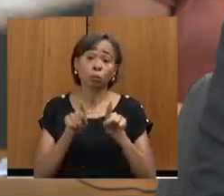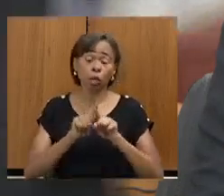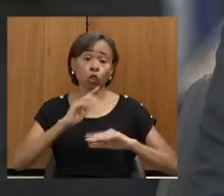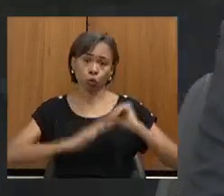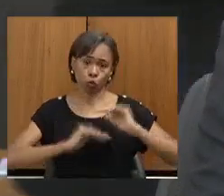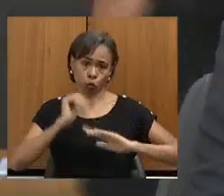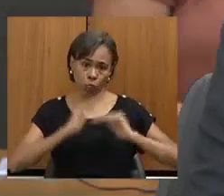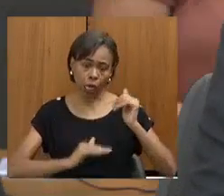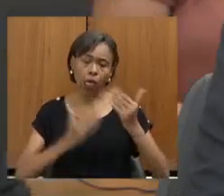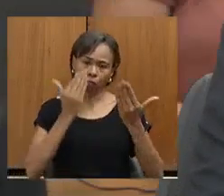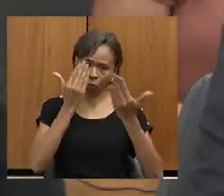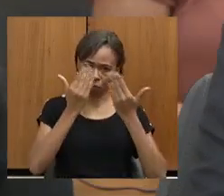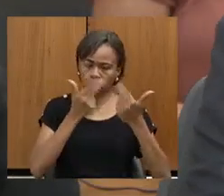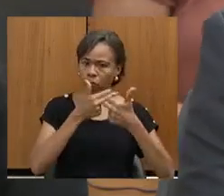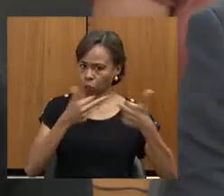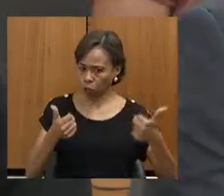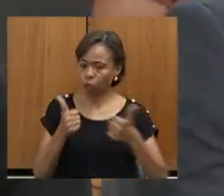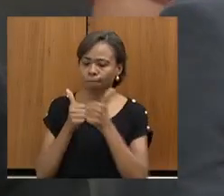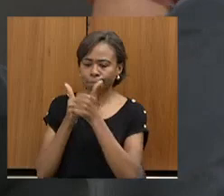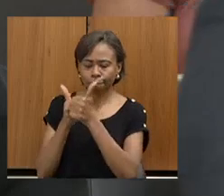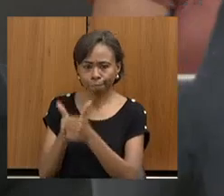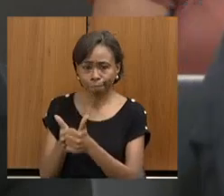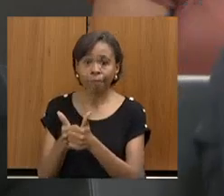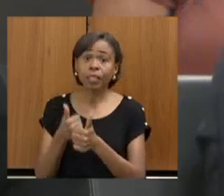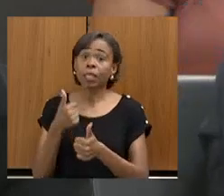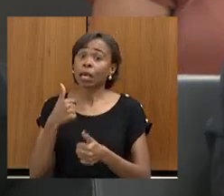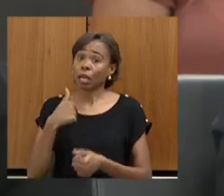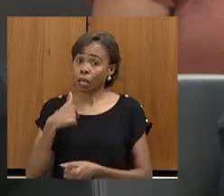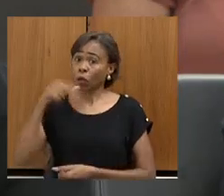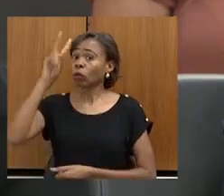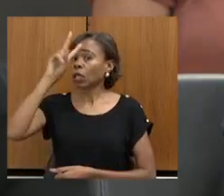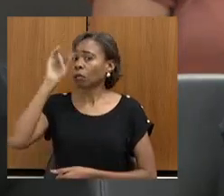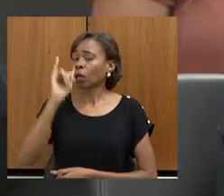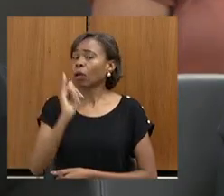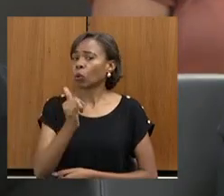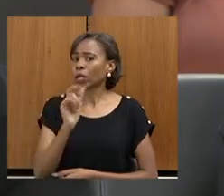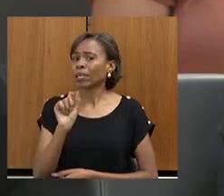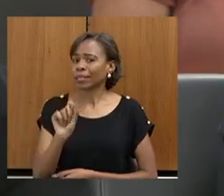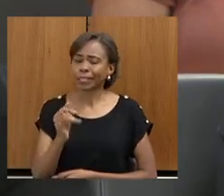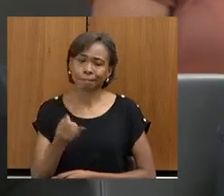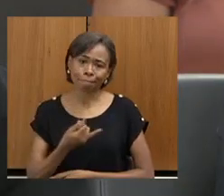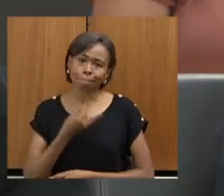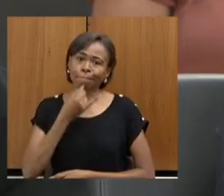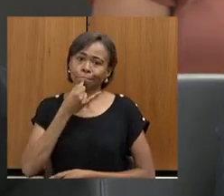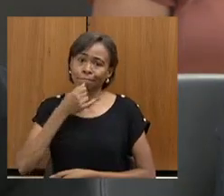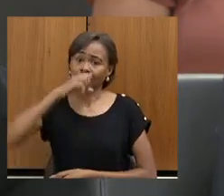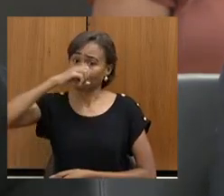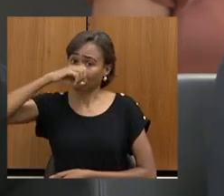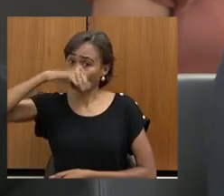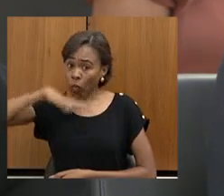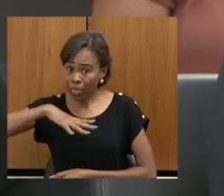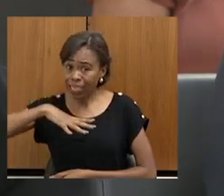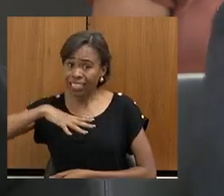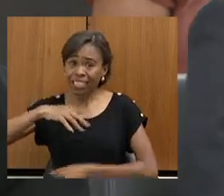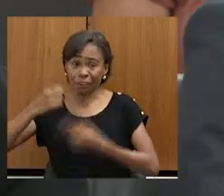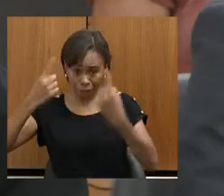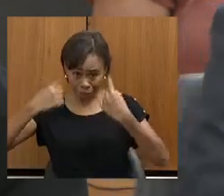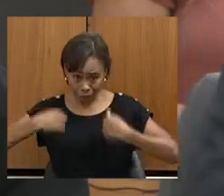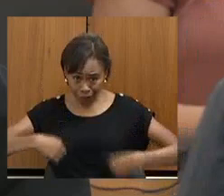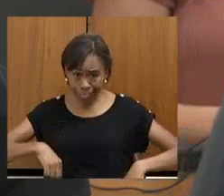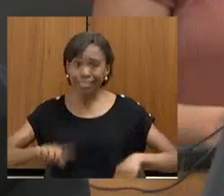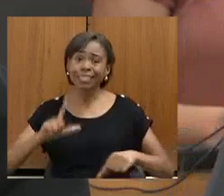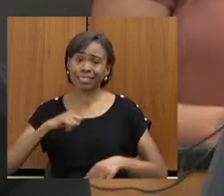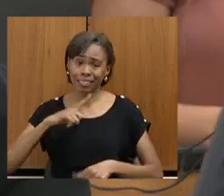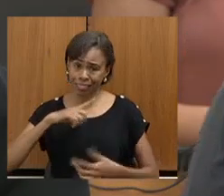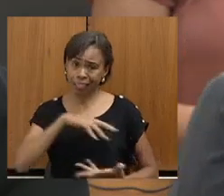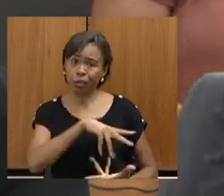Gostaria, nesse momento, de lembrar que, infelizmente, a violência física existe no nosso